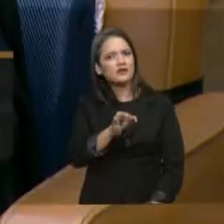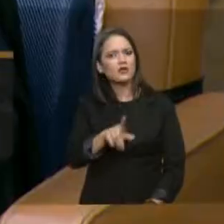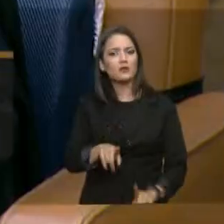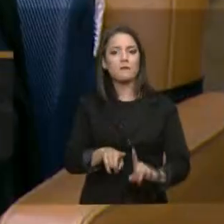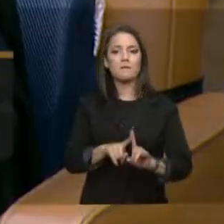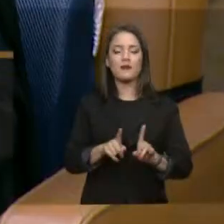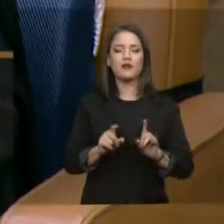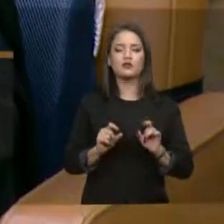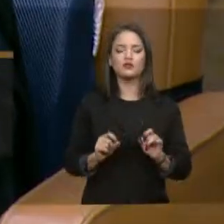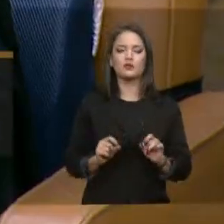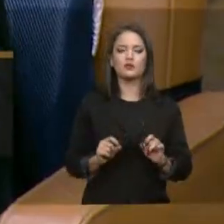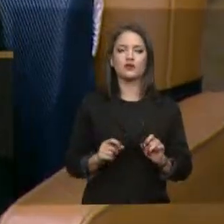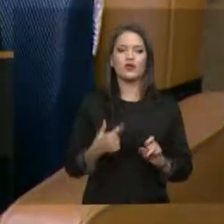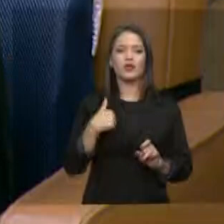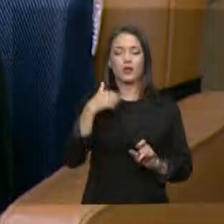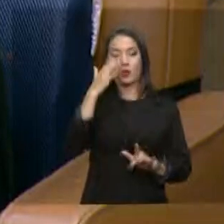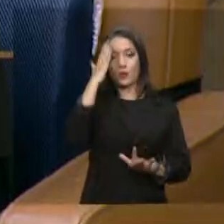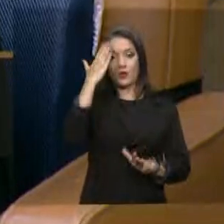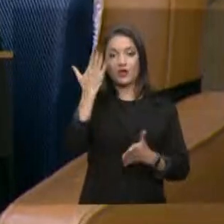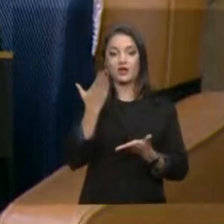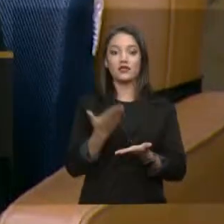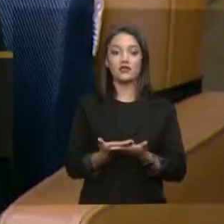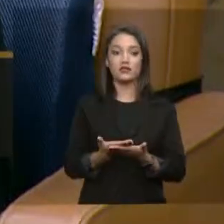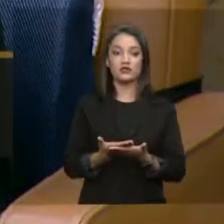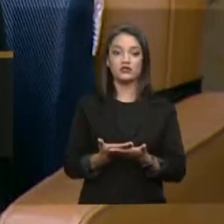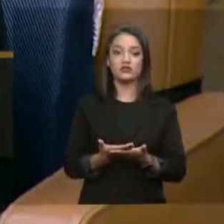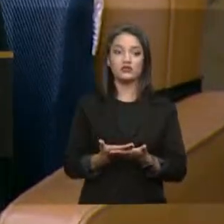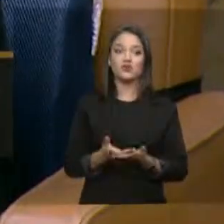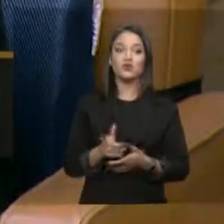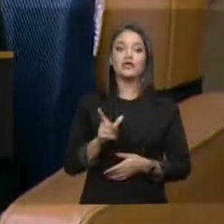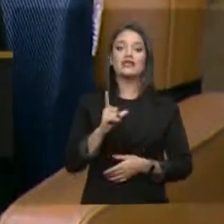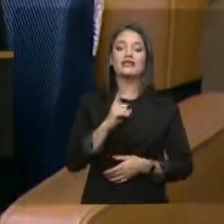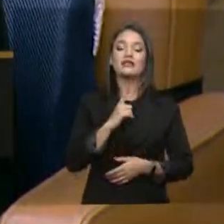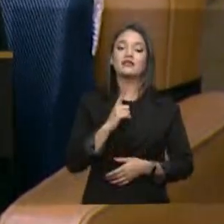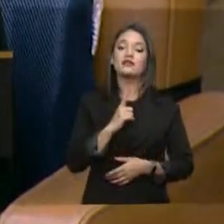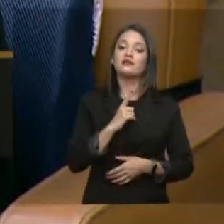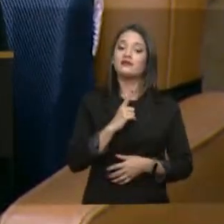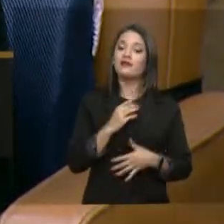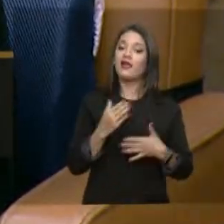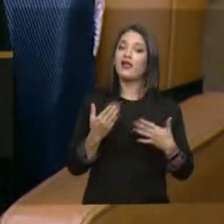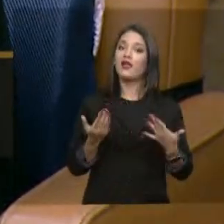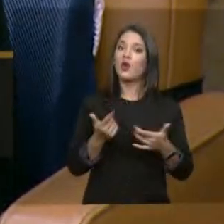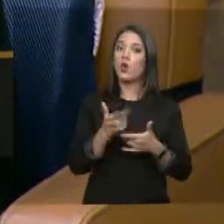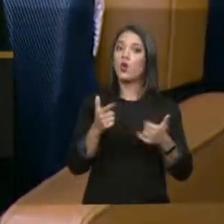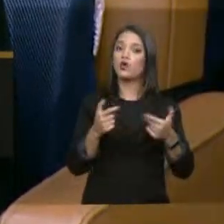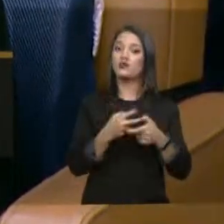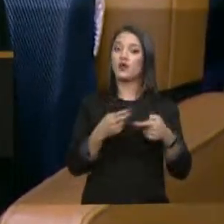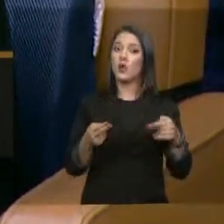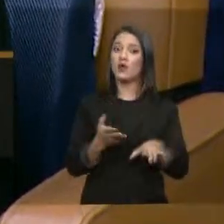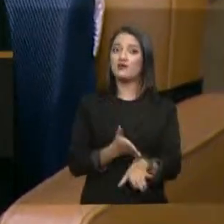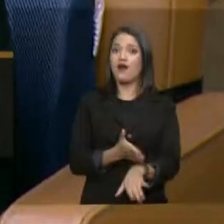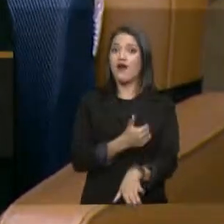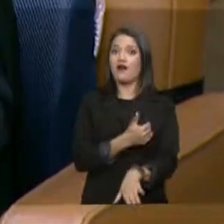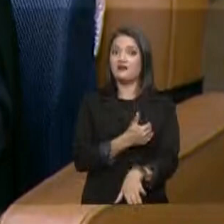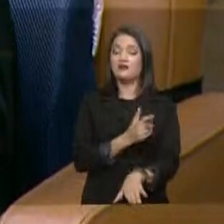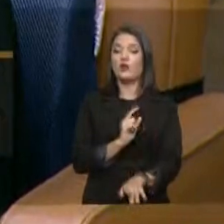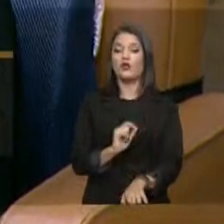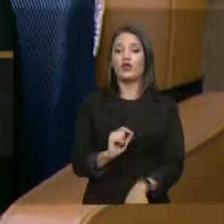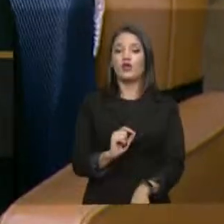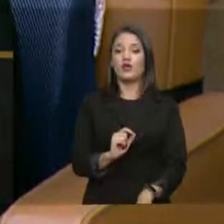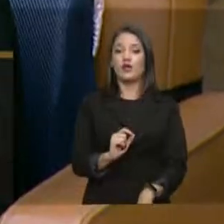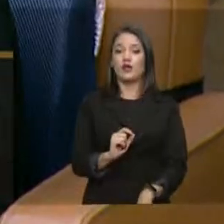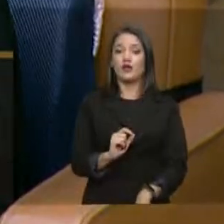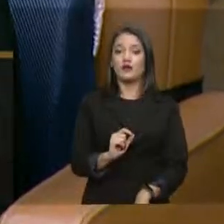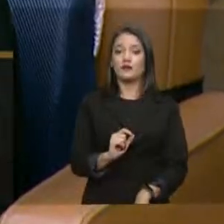ouso acreditar que existe uma questão que ainda é prévia a essa questão que Sua Excelência colocou, que é a questão